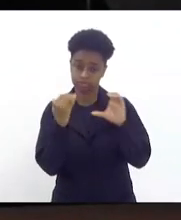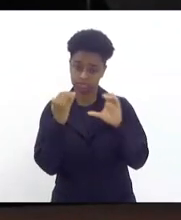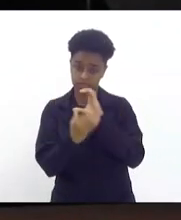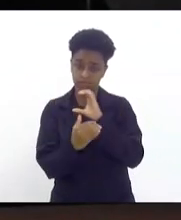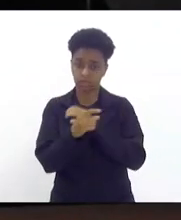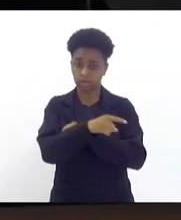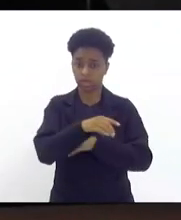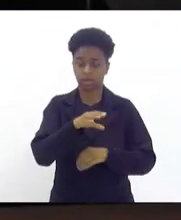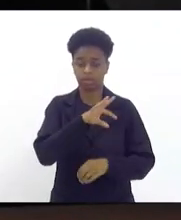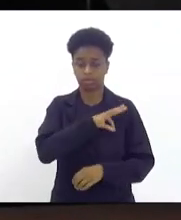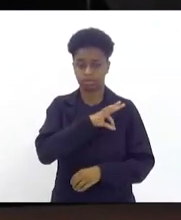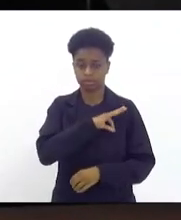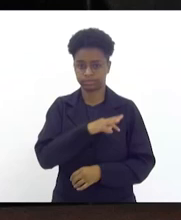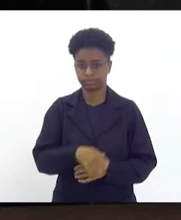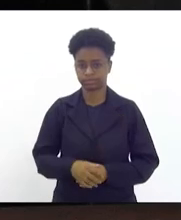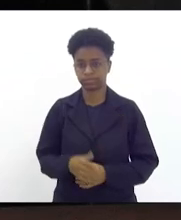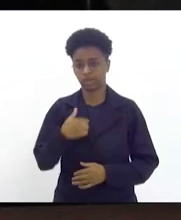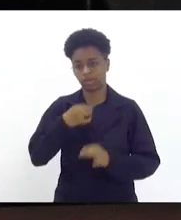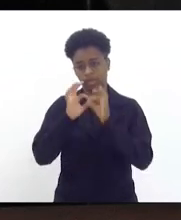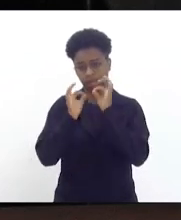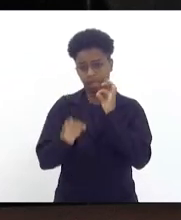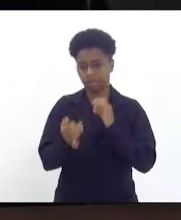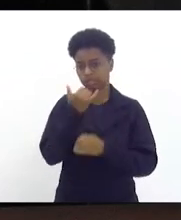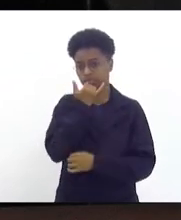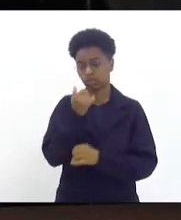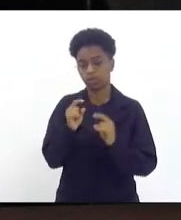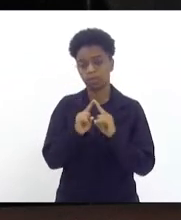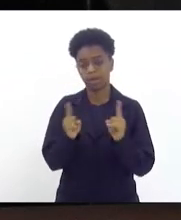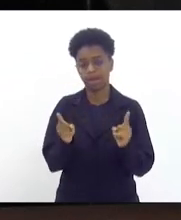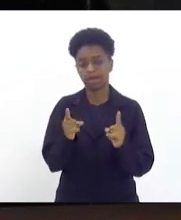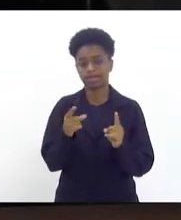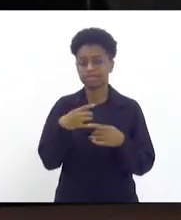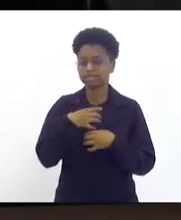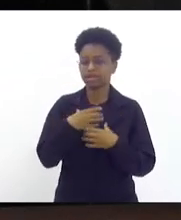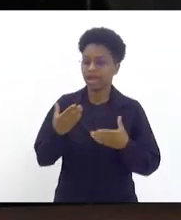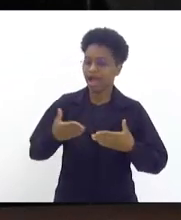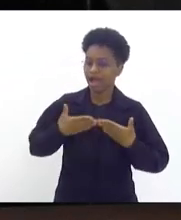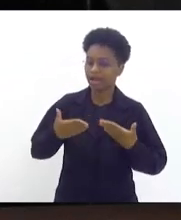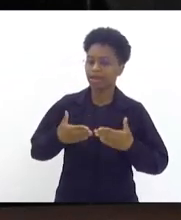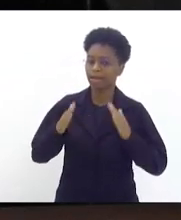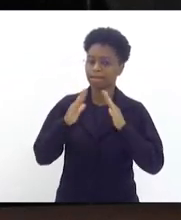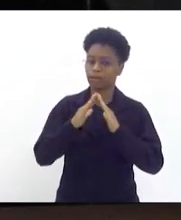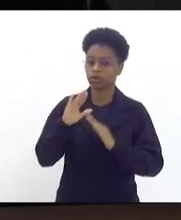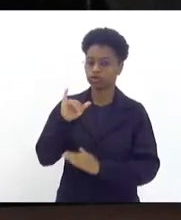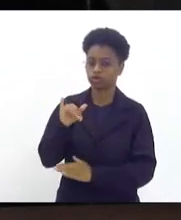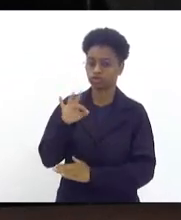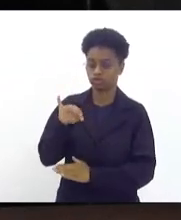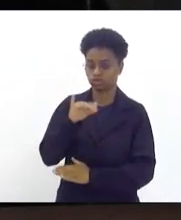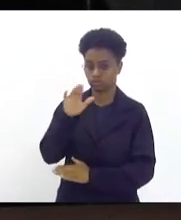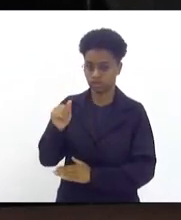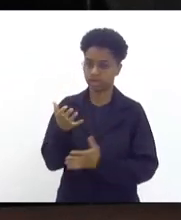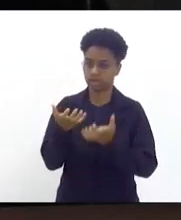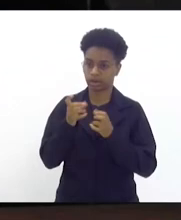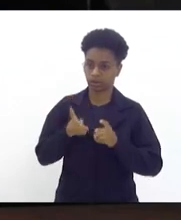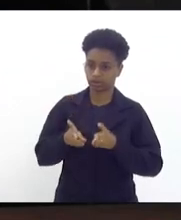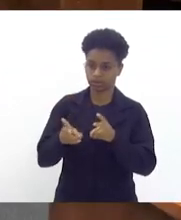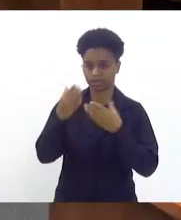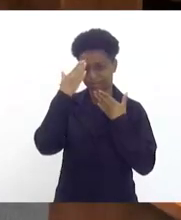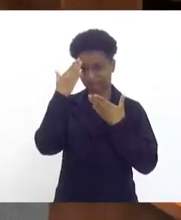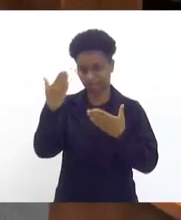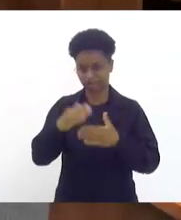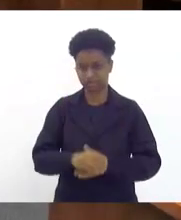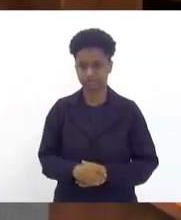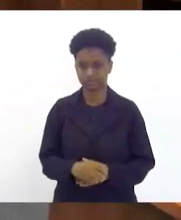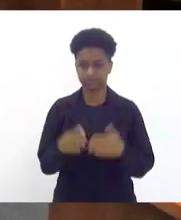com as forças de segurança falei demais me desculpe mas é que eu tenho muita alegria de morar na Tijuca é ali que eu quero ficar obrigada obrigada